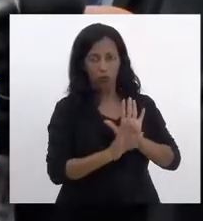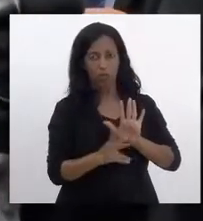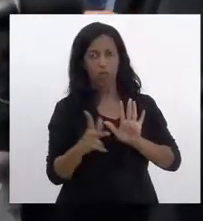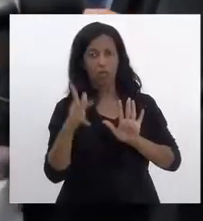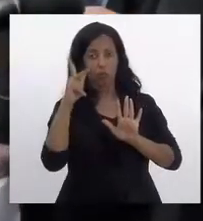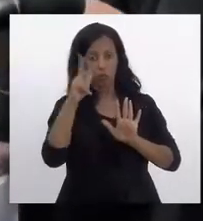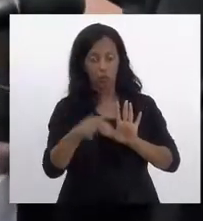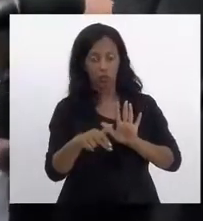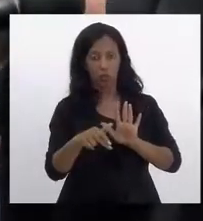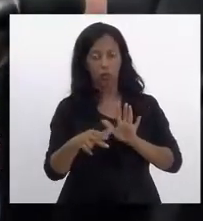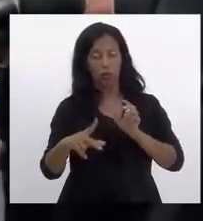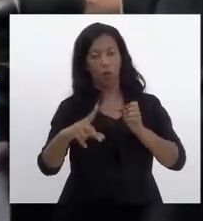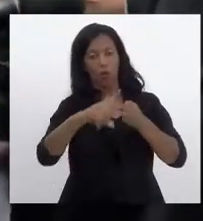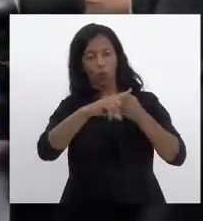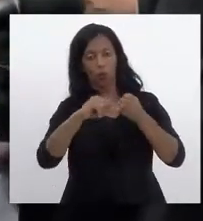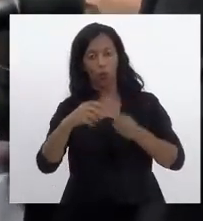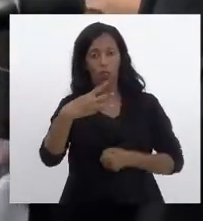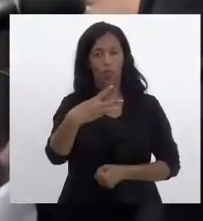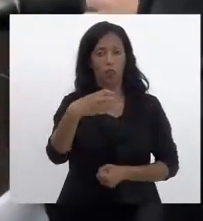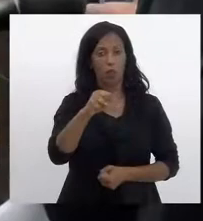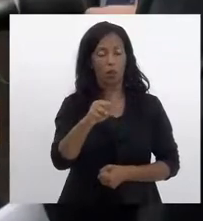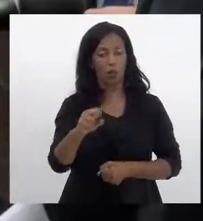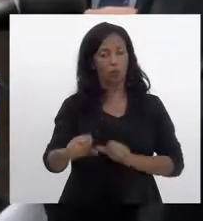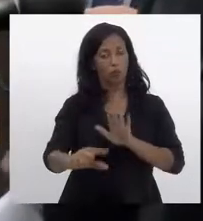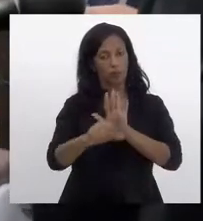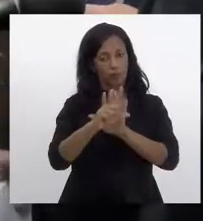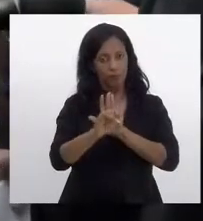artigo 38 desta lei.